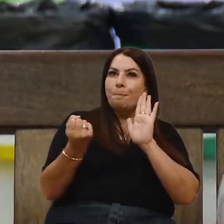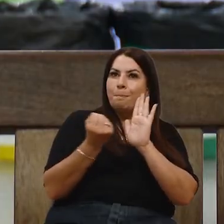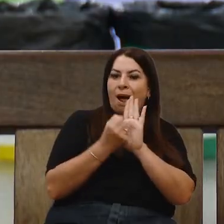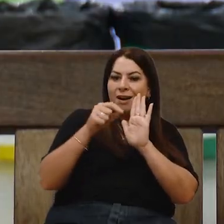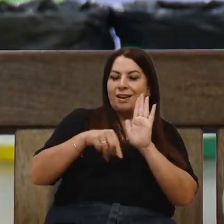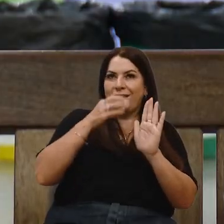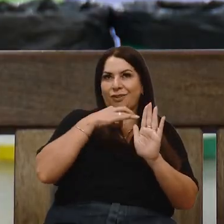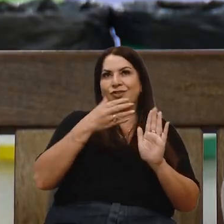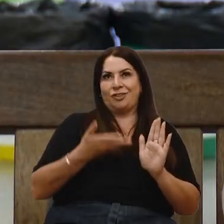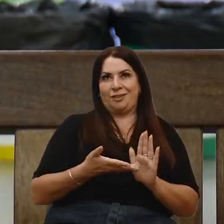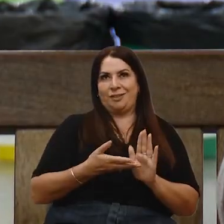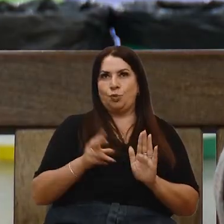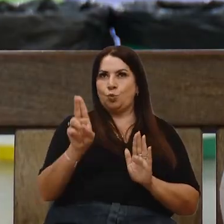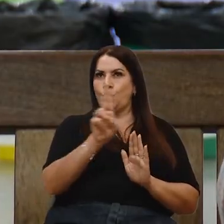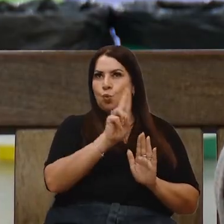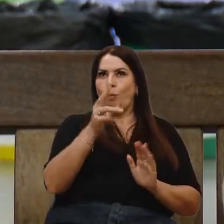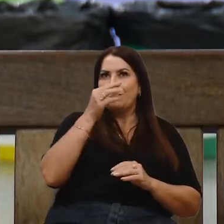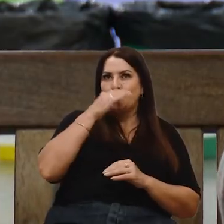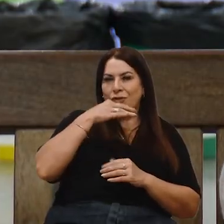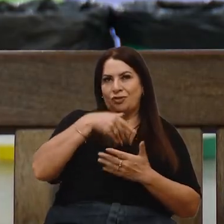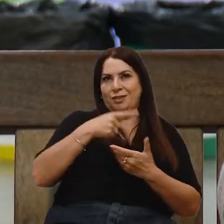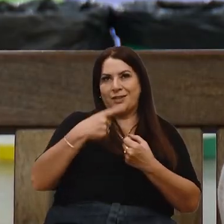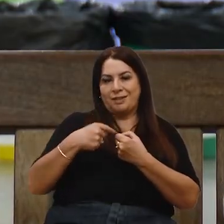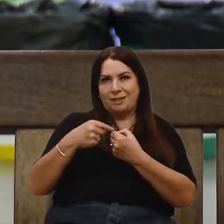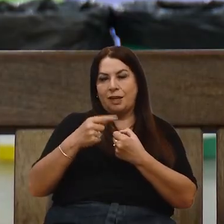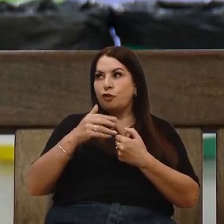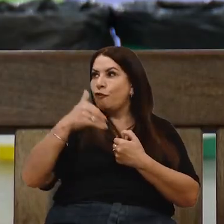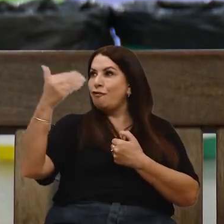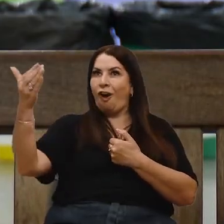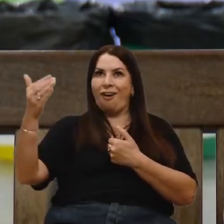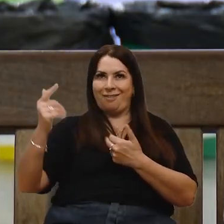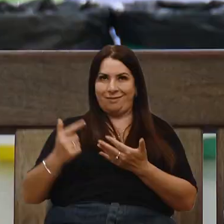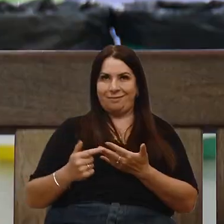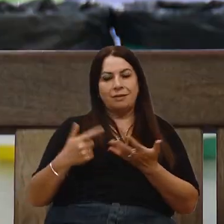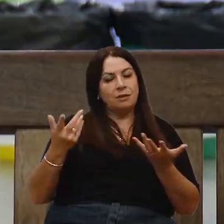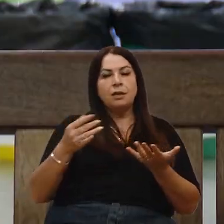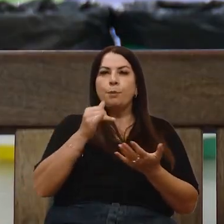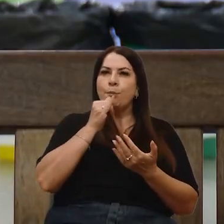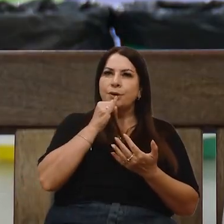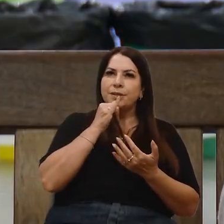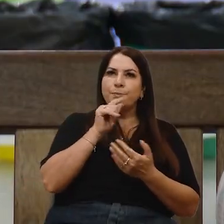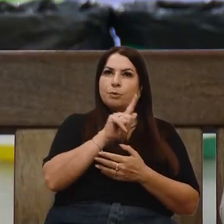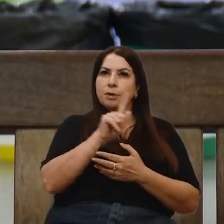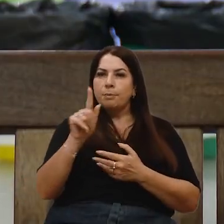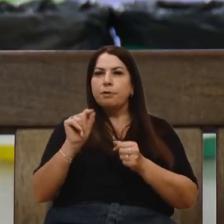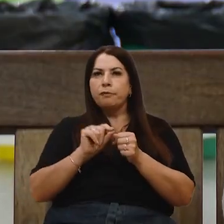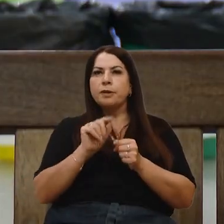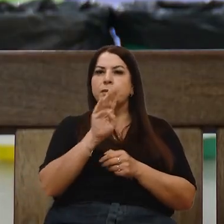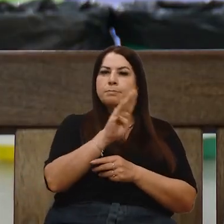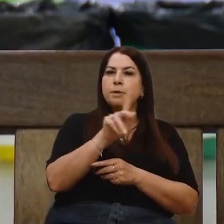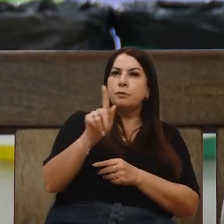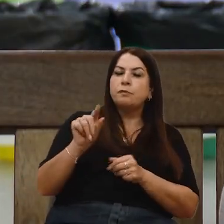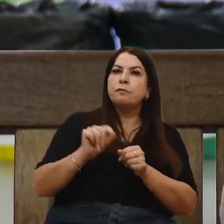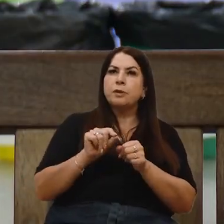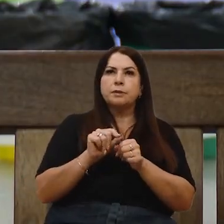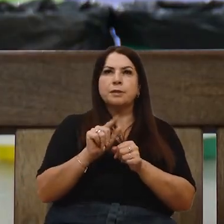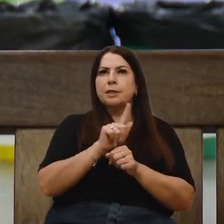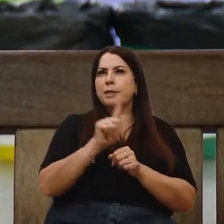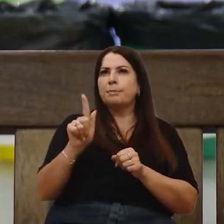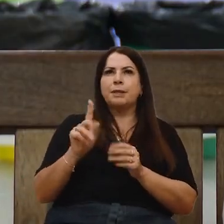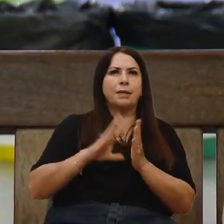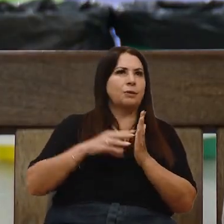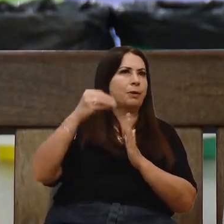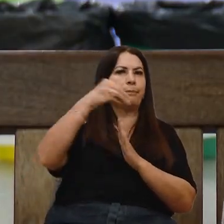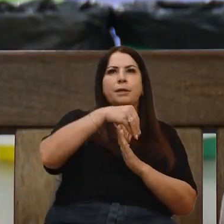marca Caxias, da exposição do nome de Caxias, da cidade de Caxias para fora, que é o que, por exemplo, Gramado faz, Bento faz. Gramado